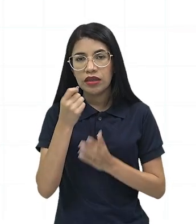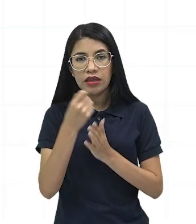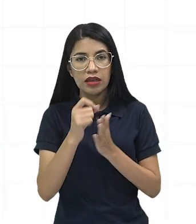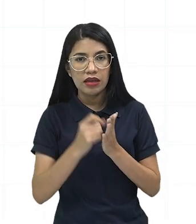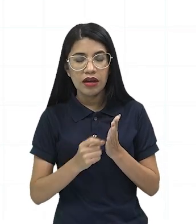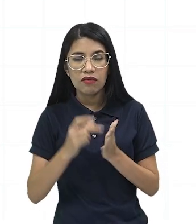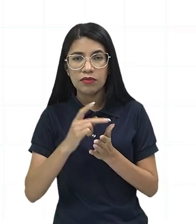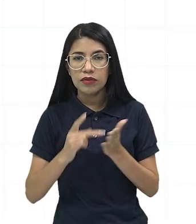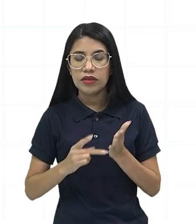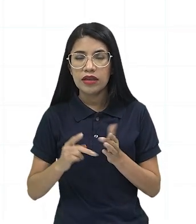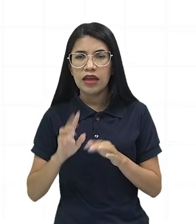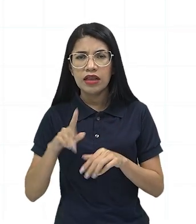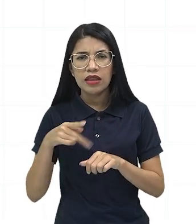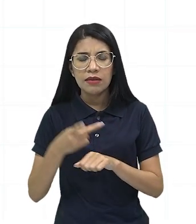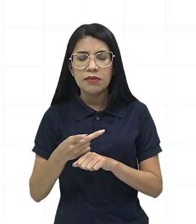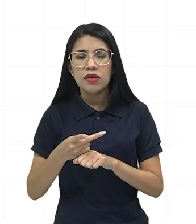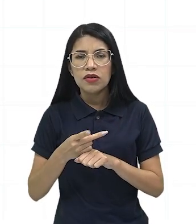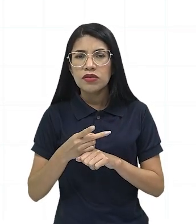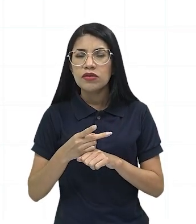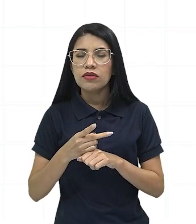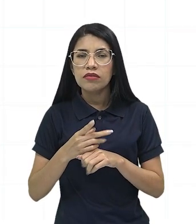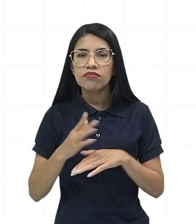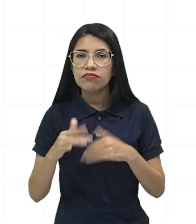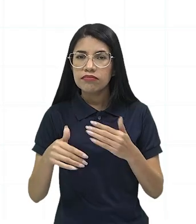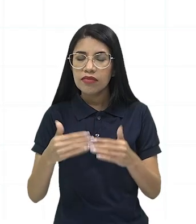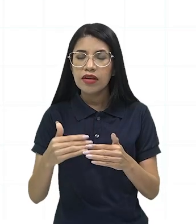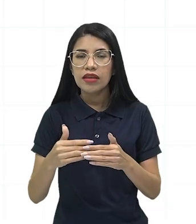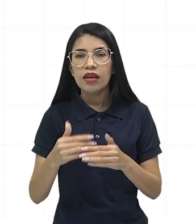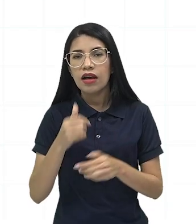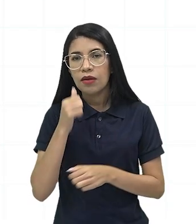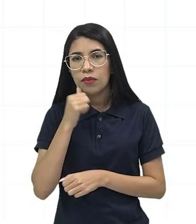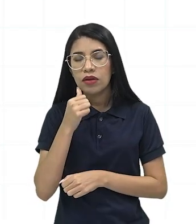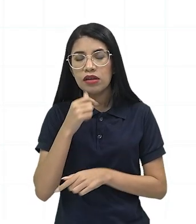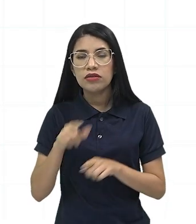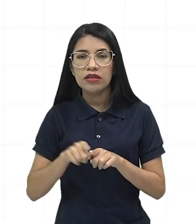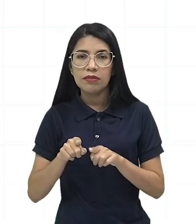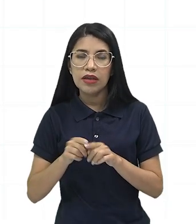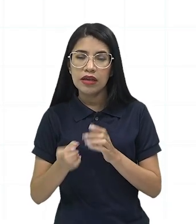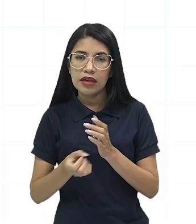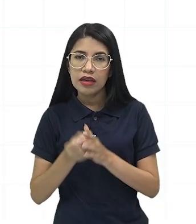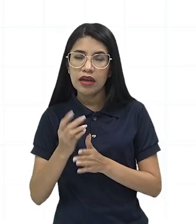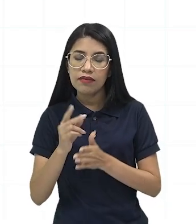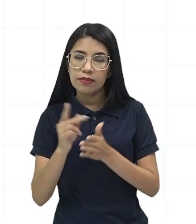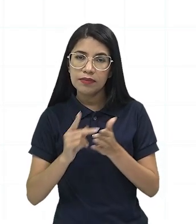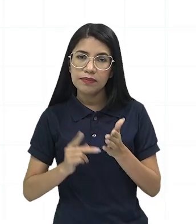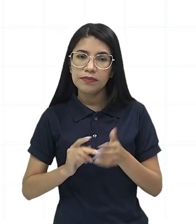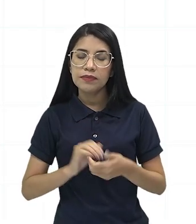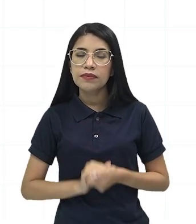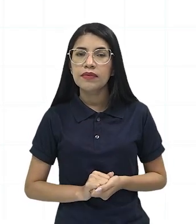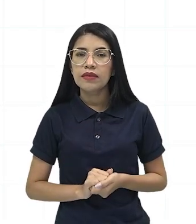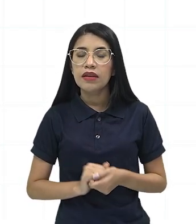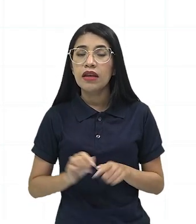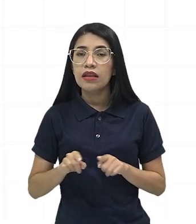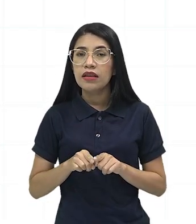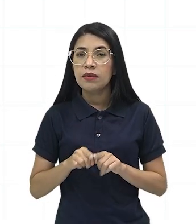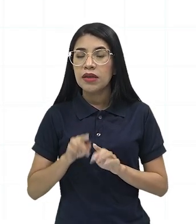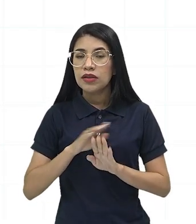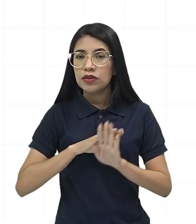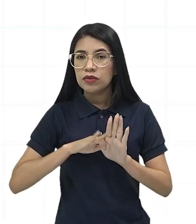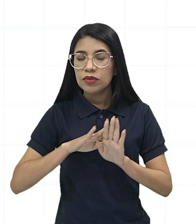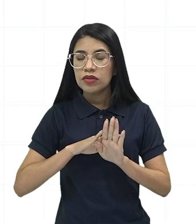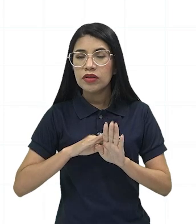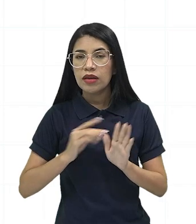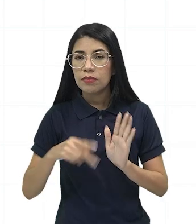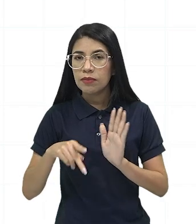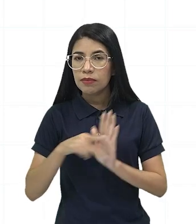que as mulheres começaram a também escrever. A gente tem a marca da subjetividade, que é muito